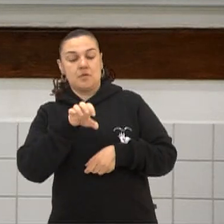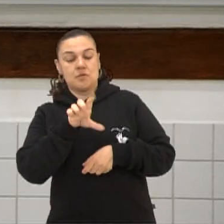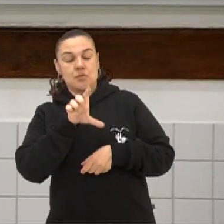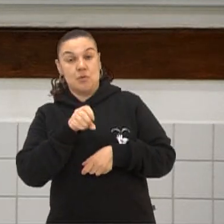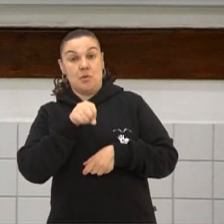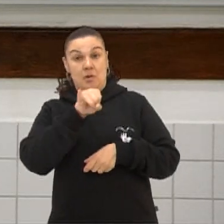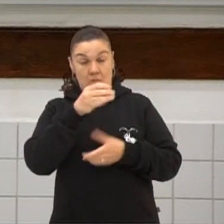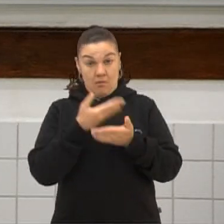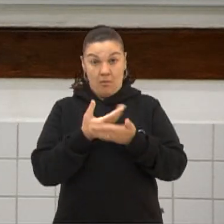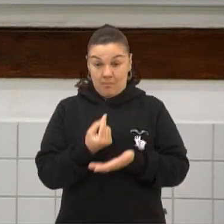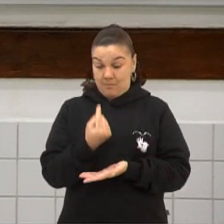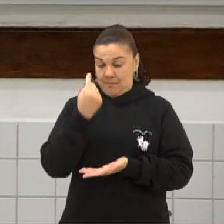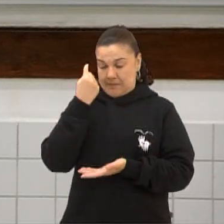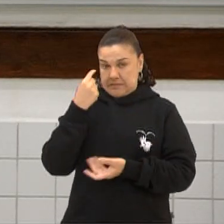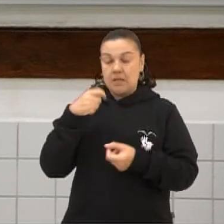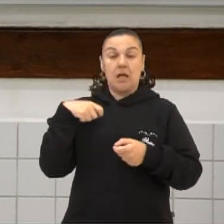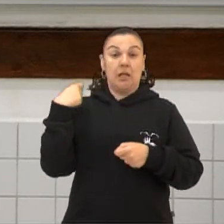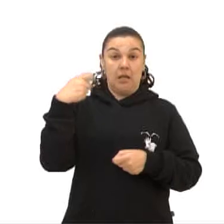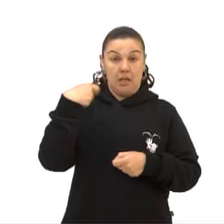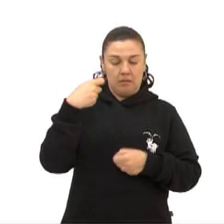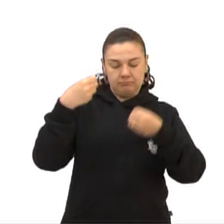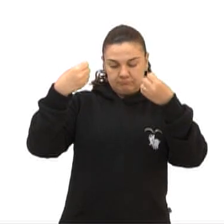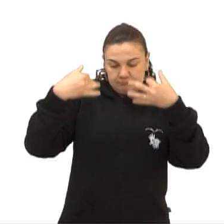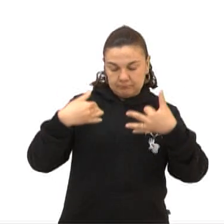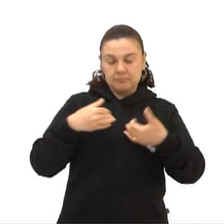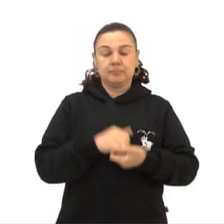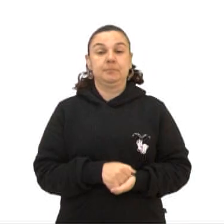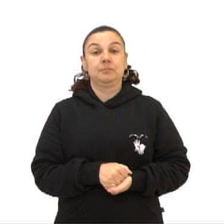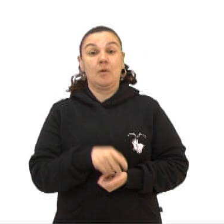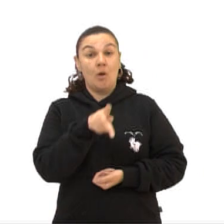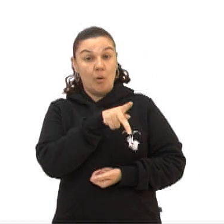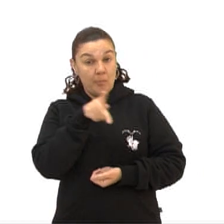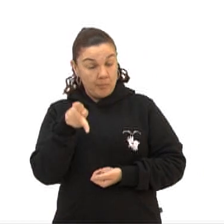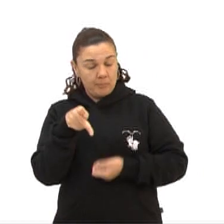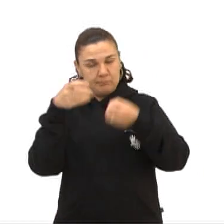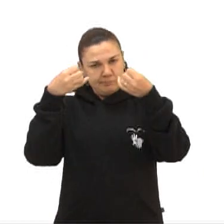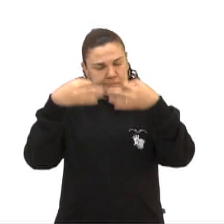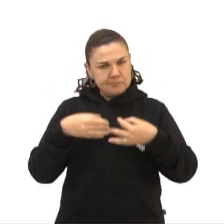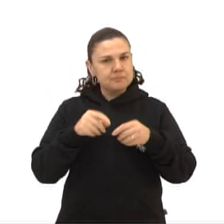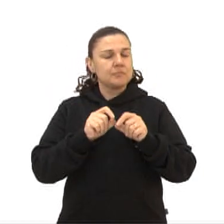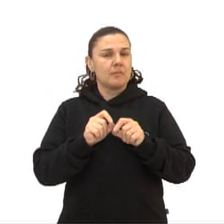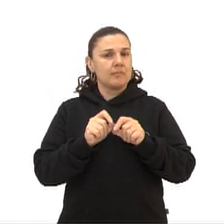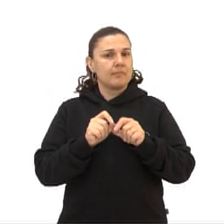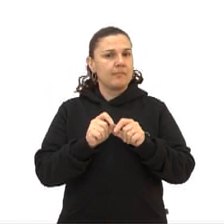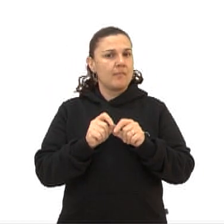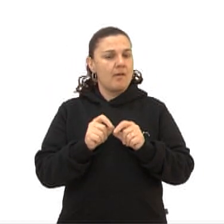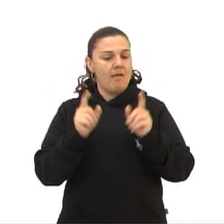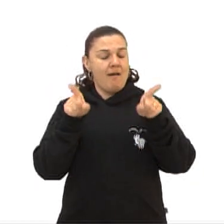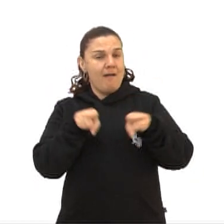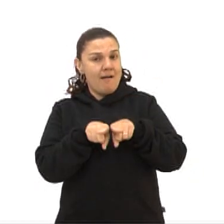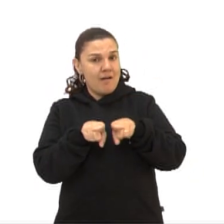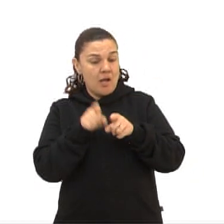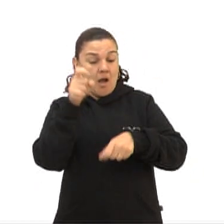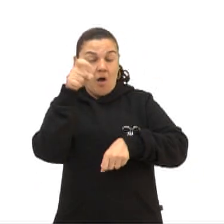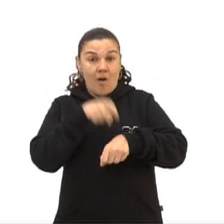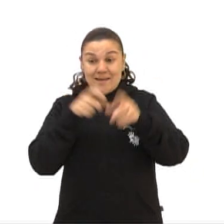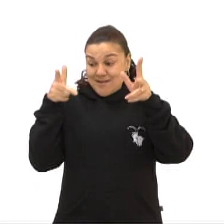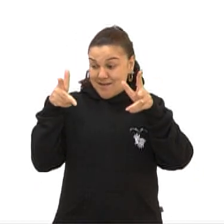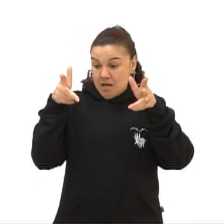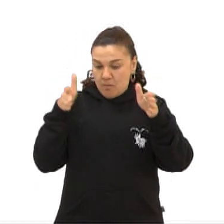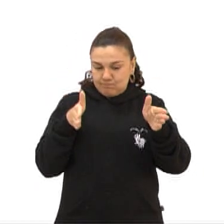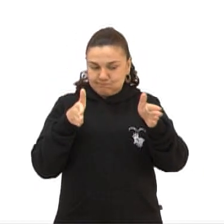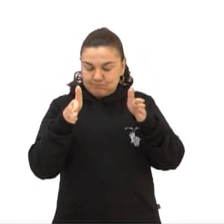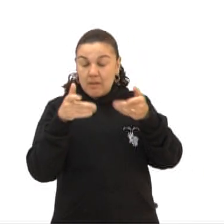entrevista lá na última aula. Então, o professor fala que, ao mesmo tempo que existe a necessidade de um